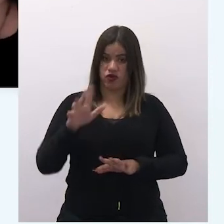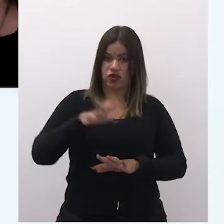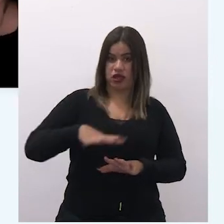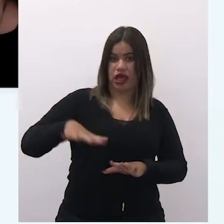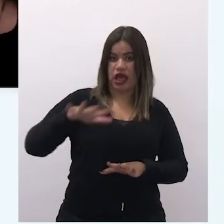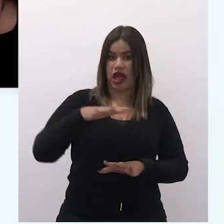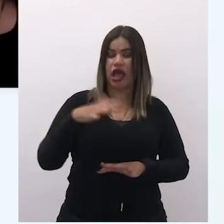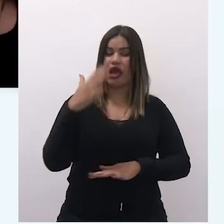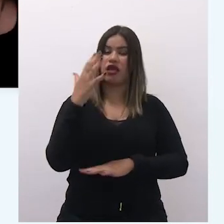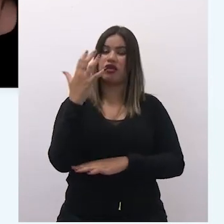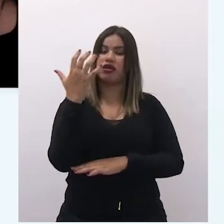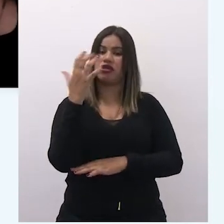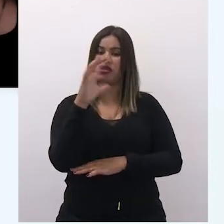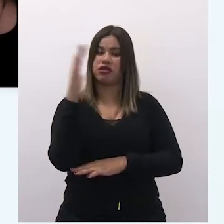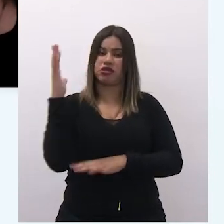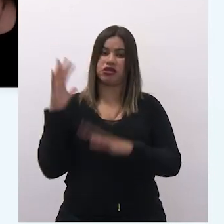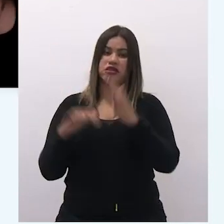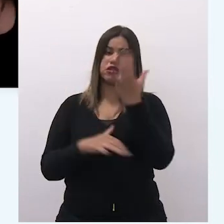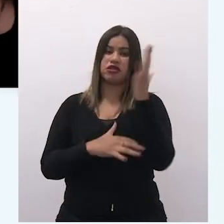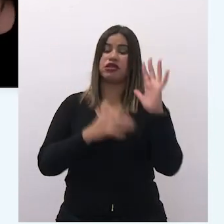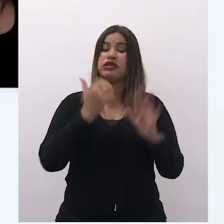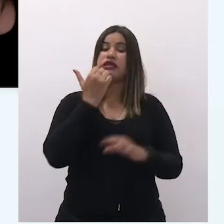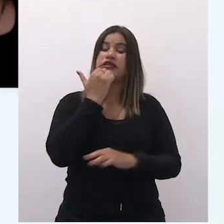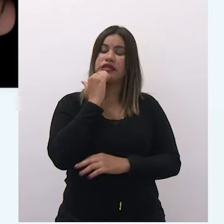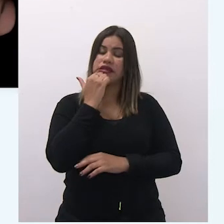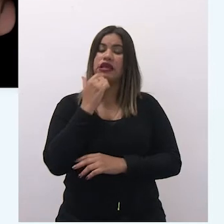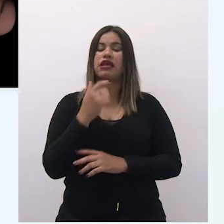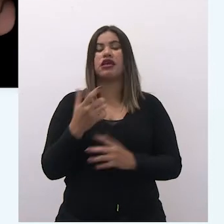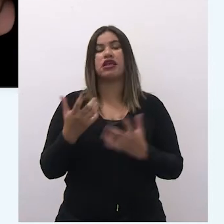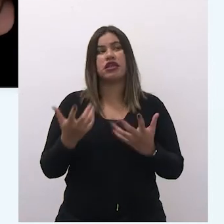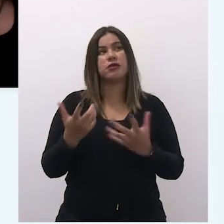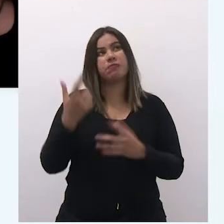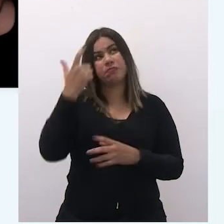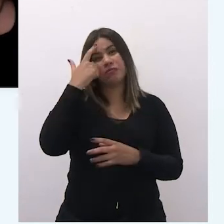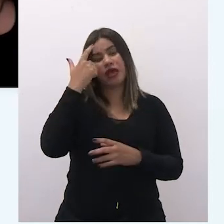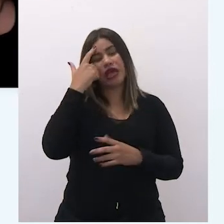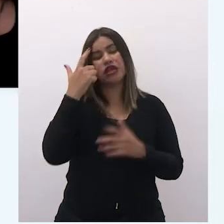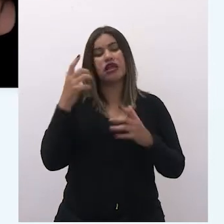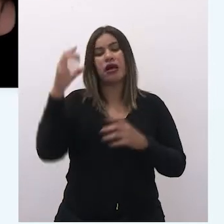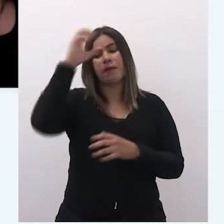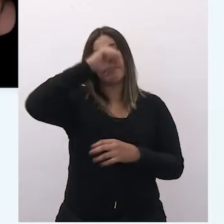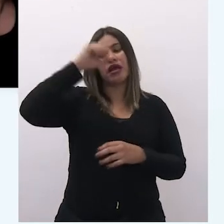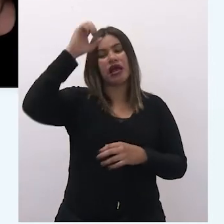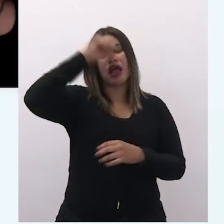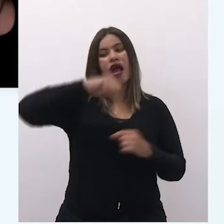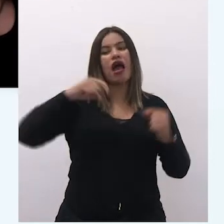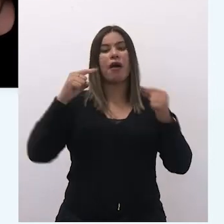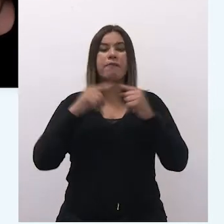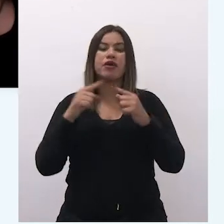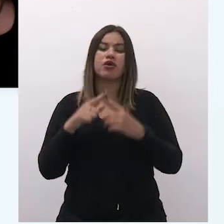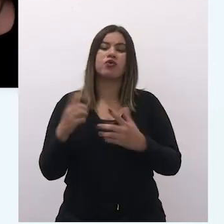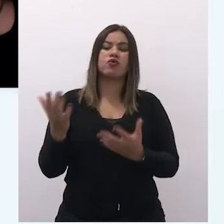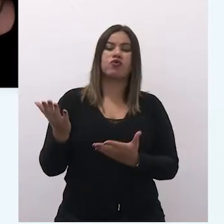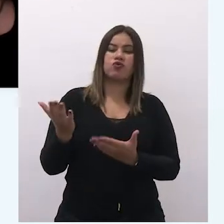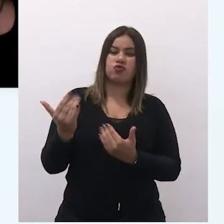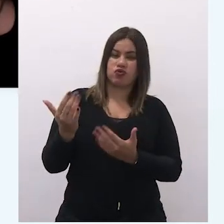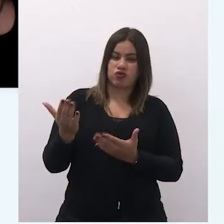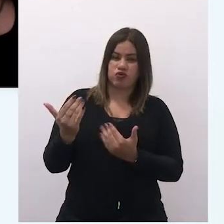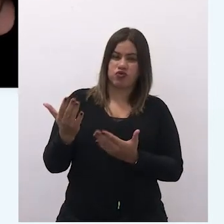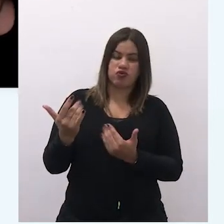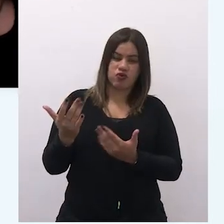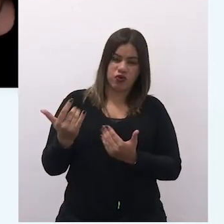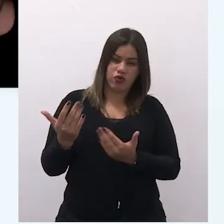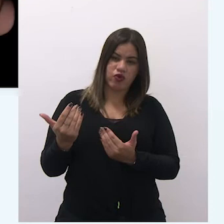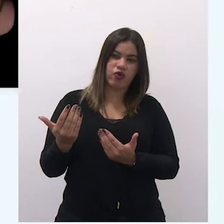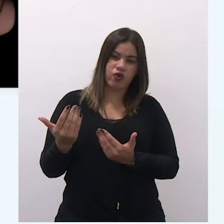ciências da natureza ofereçam um ambiente de aprendizagem para que esse pré-adolescente ou esses